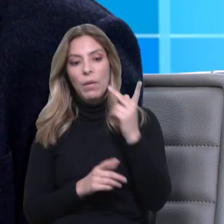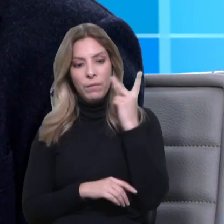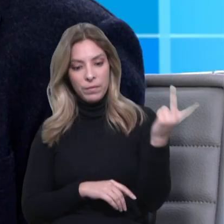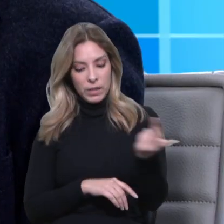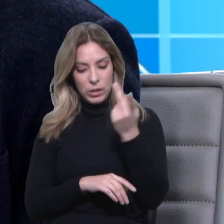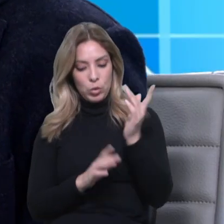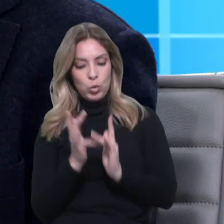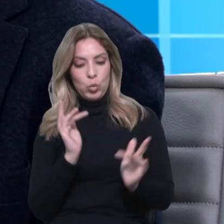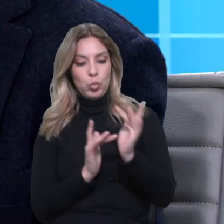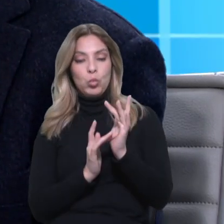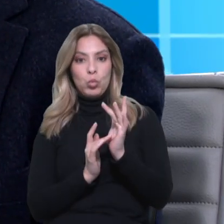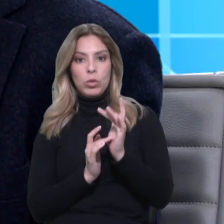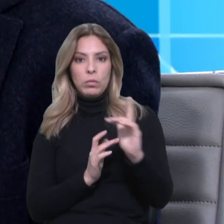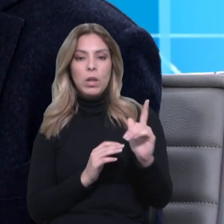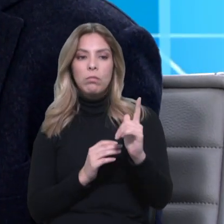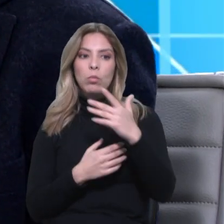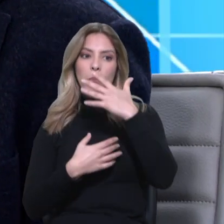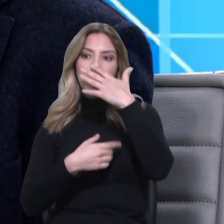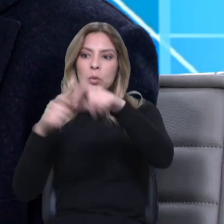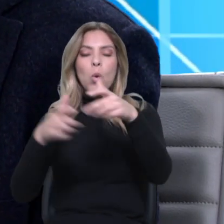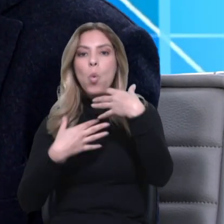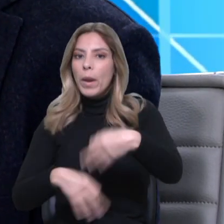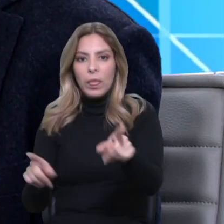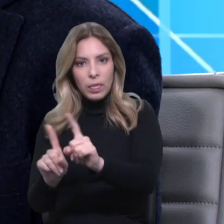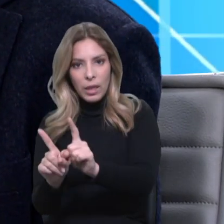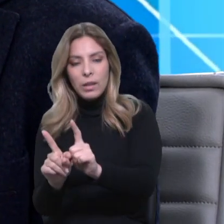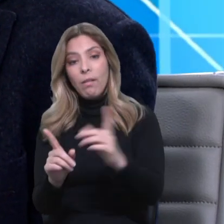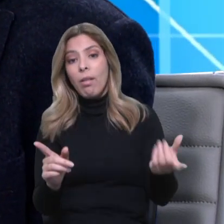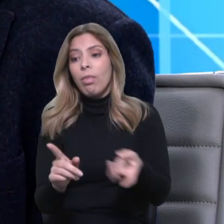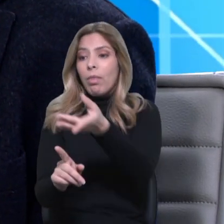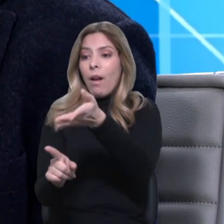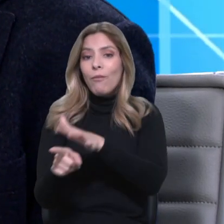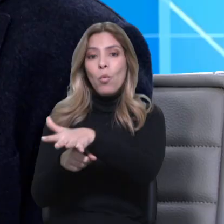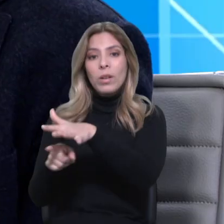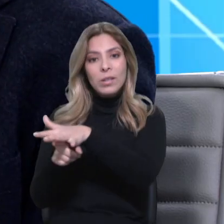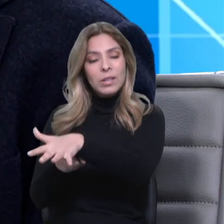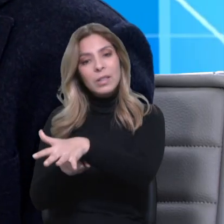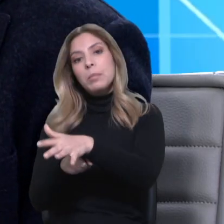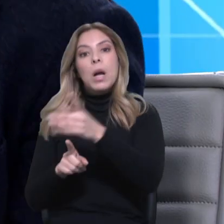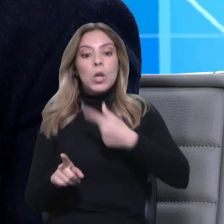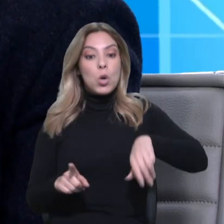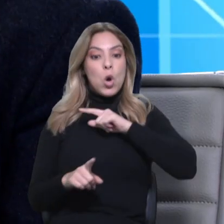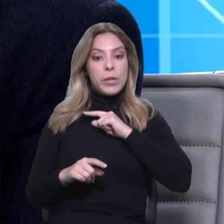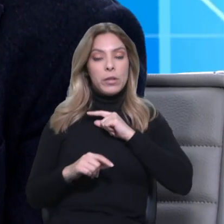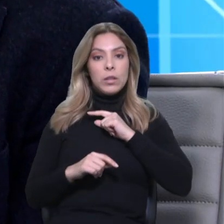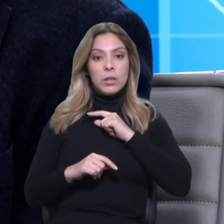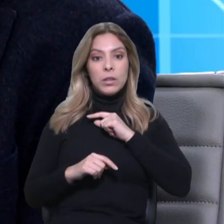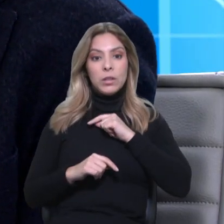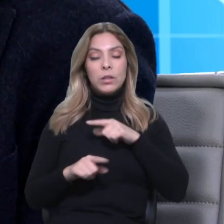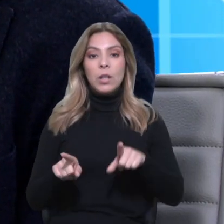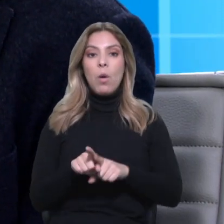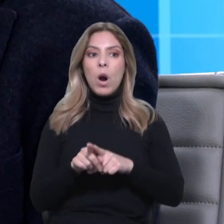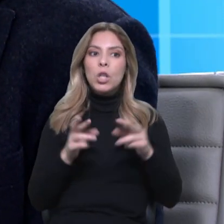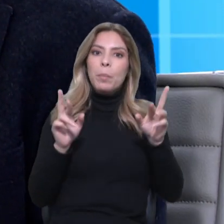si será uma inspiração para os não crentes. Obviamente que para nós tem toda a nossa esperança, o que faz, no fundo, que